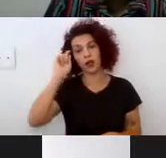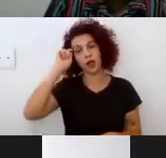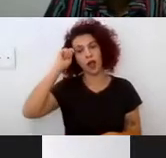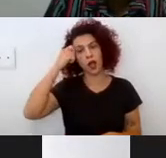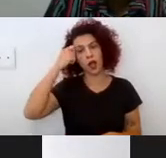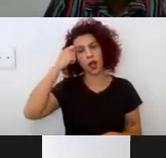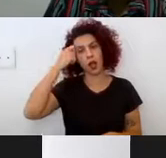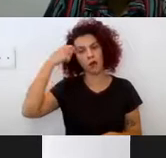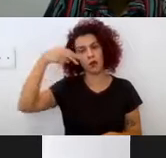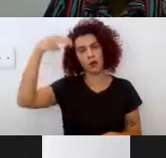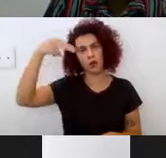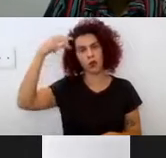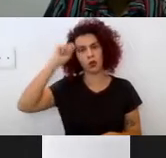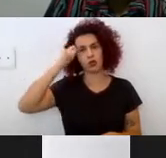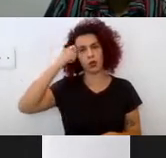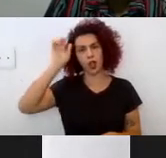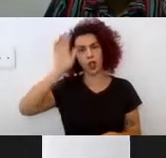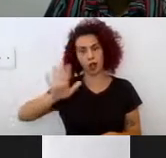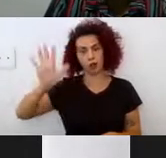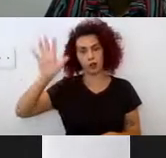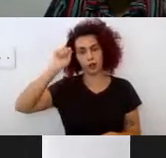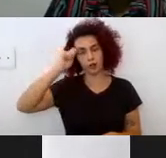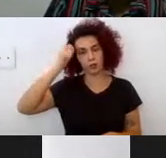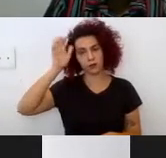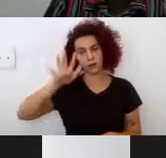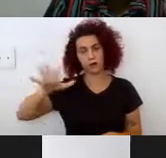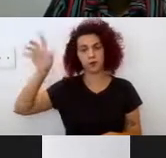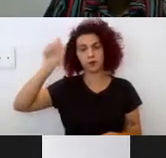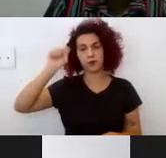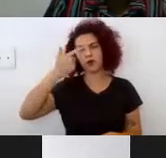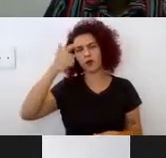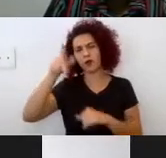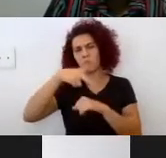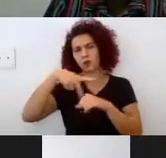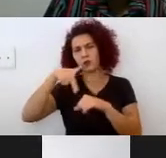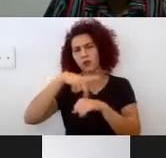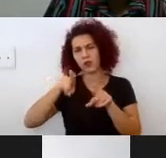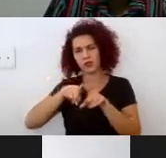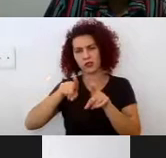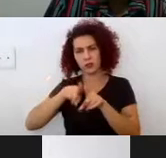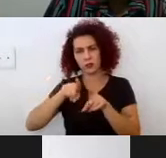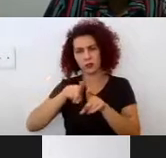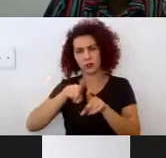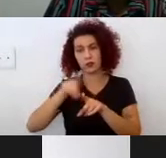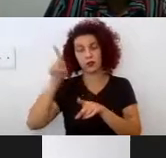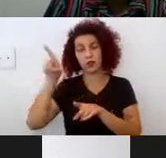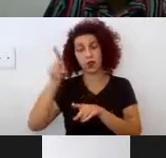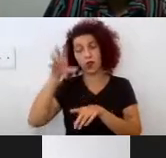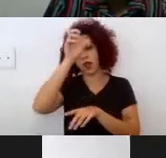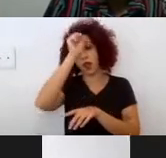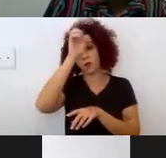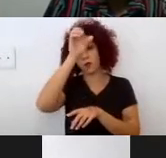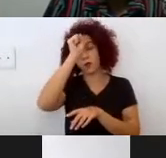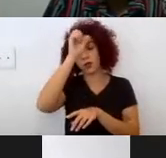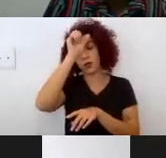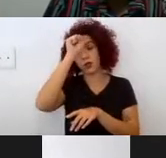do Norte né transitando pelo Egito por outros países naquela ponta e lá ele aprendeu